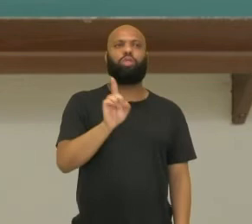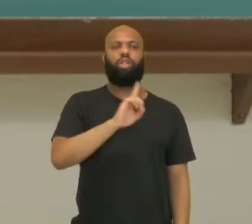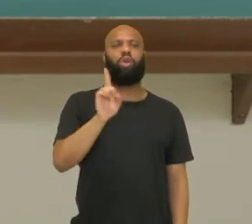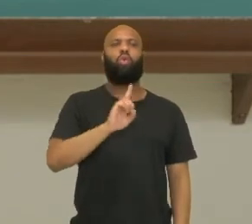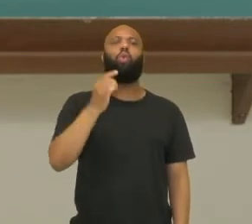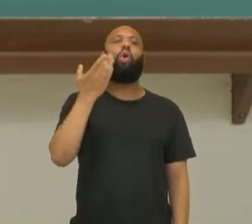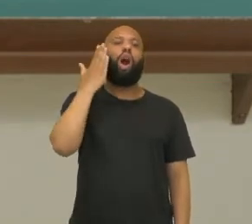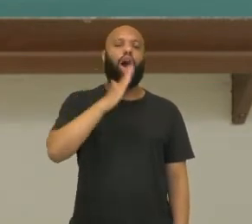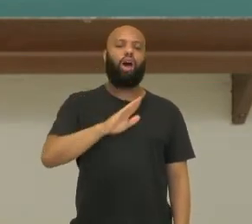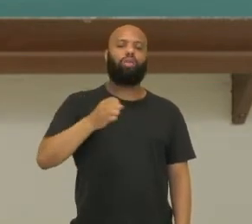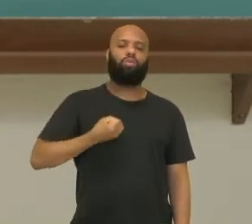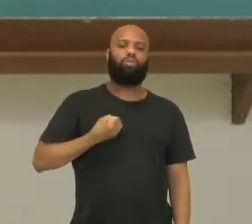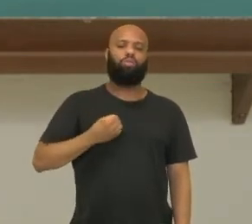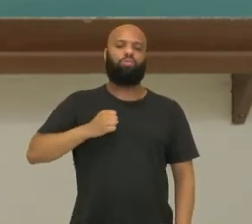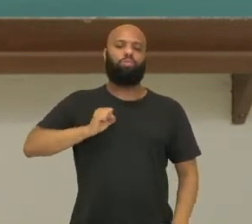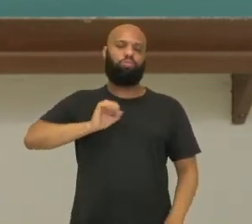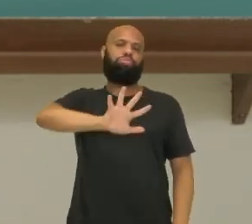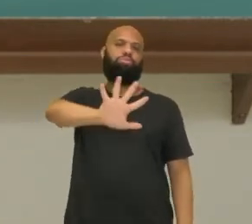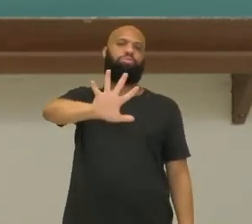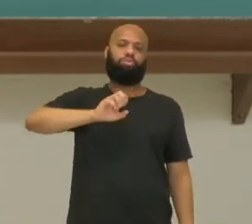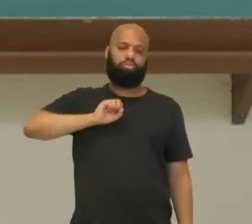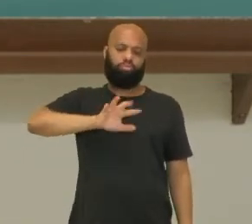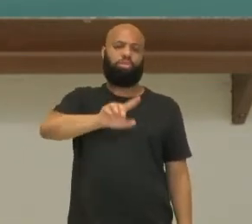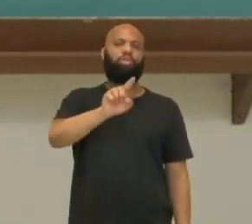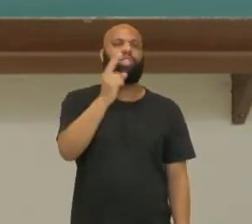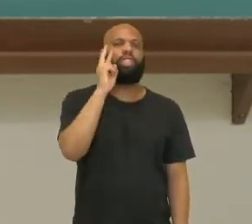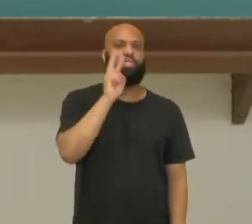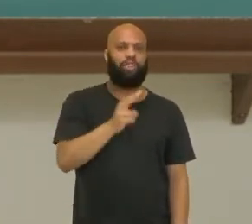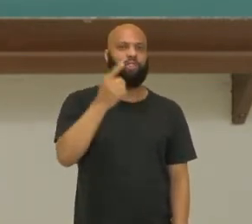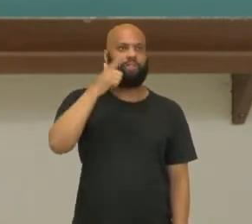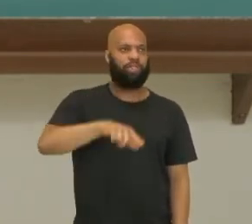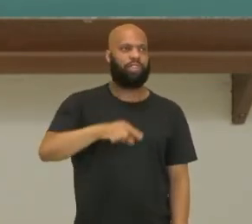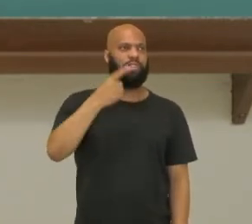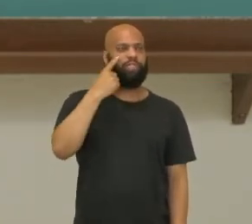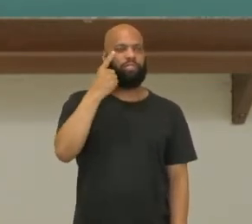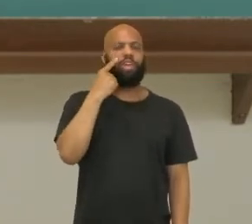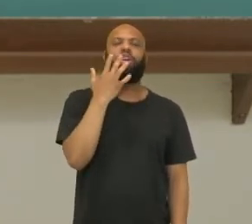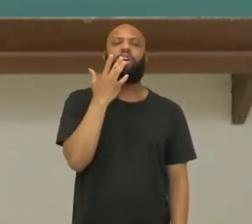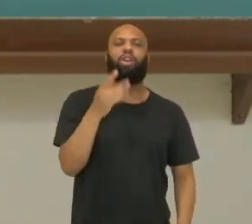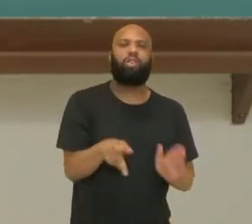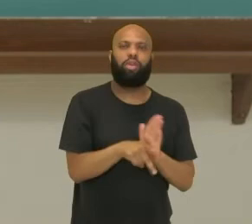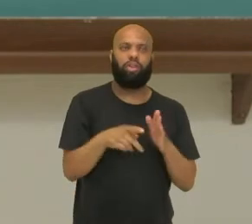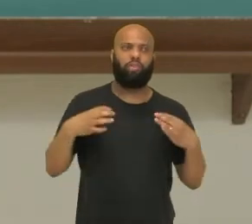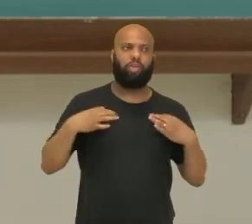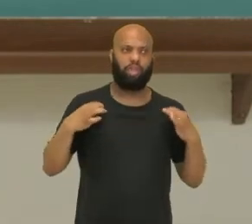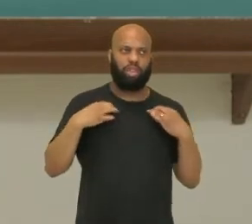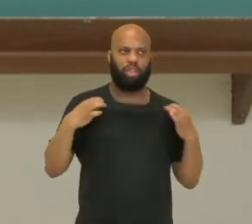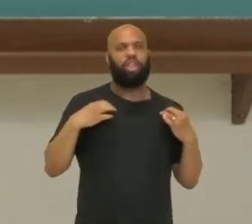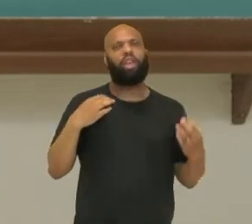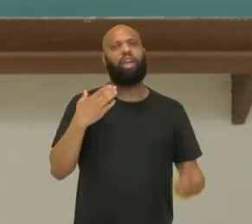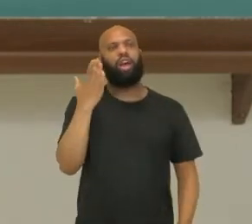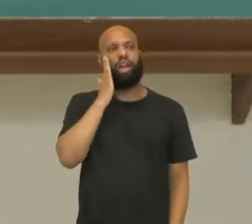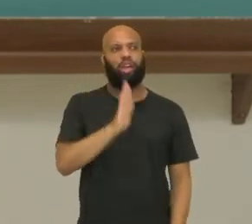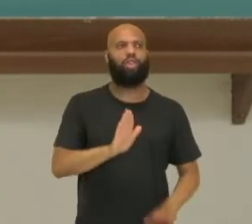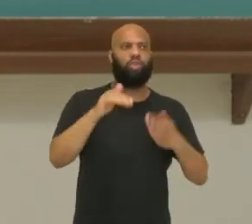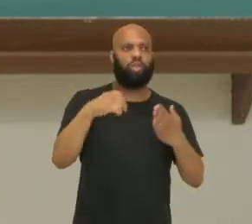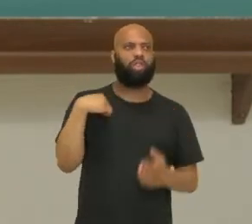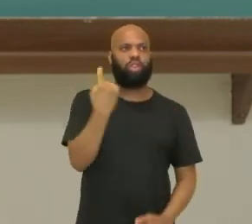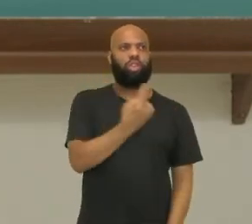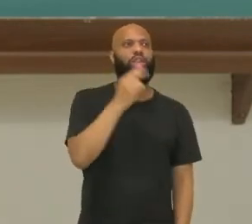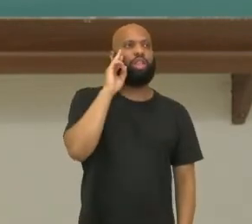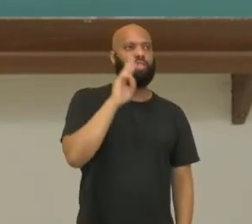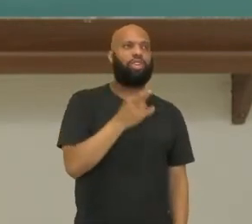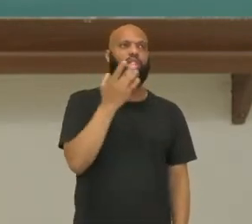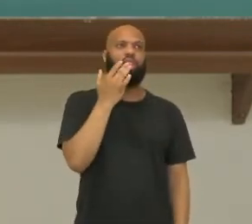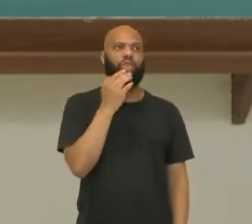Então, o azul, ele reflete para você. E desse modo, você vê a cor desse jaleco azul. Ou seja, nós vemos as